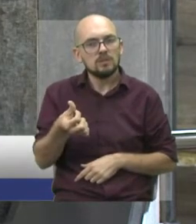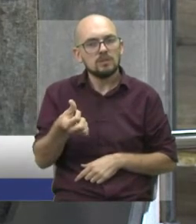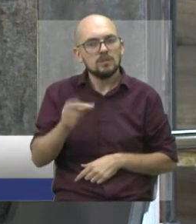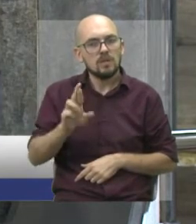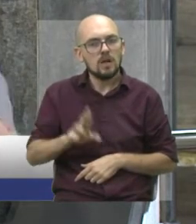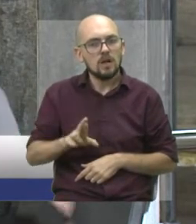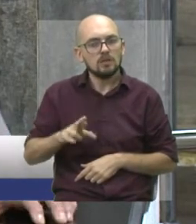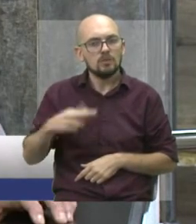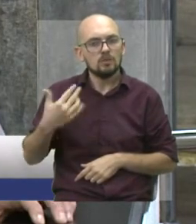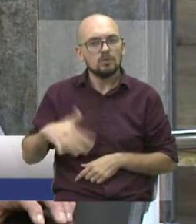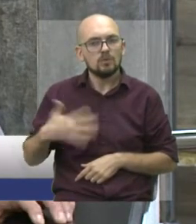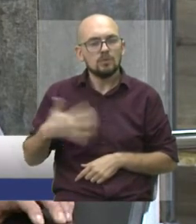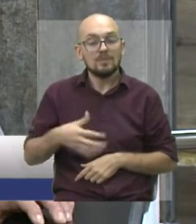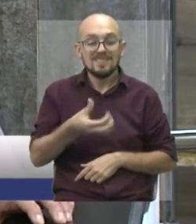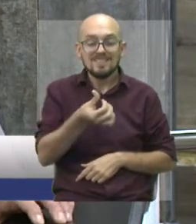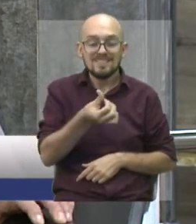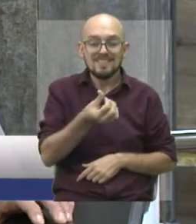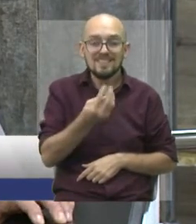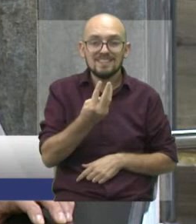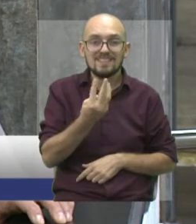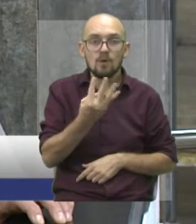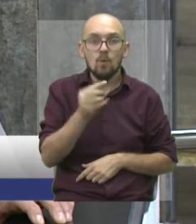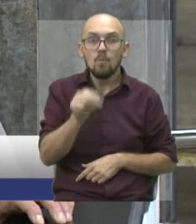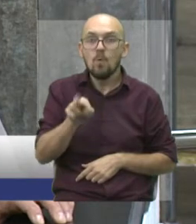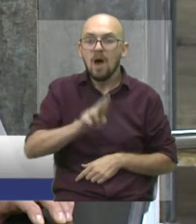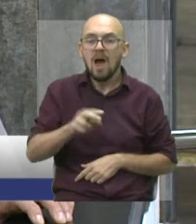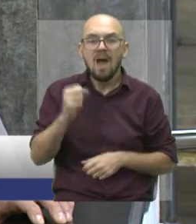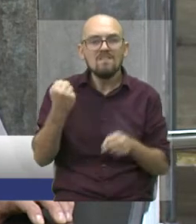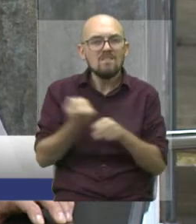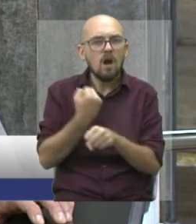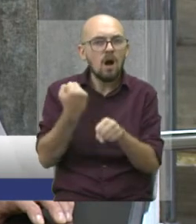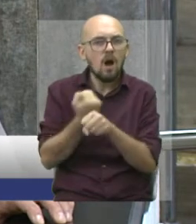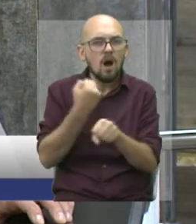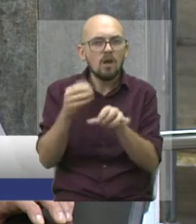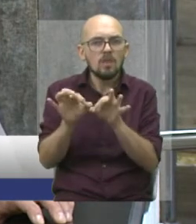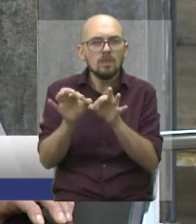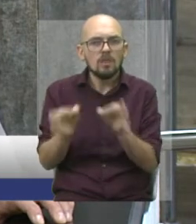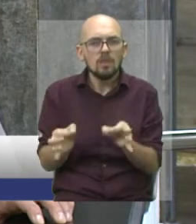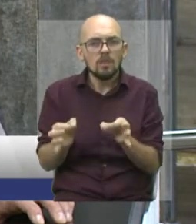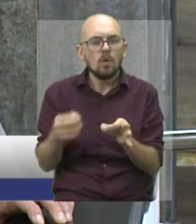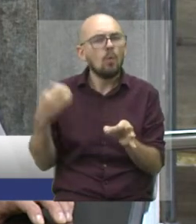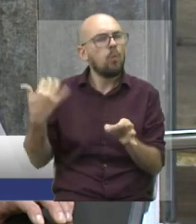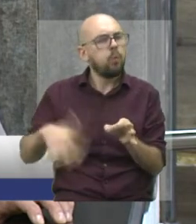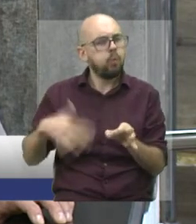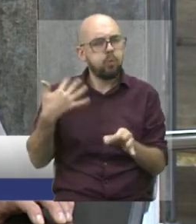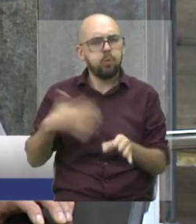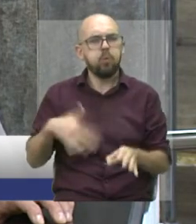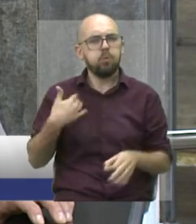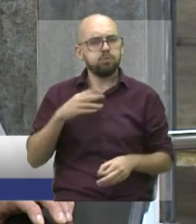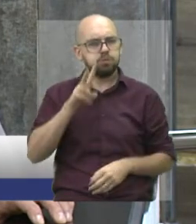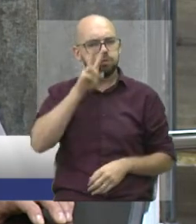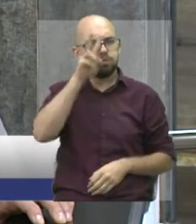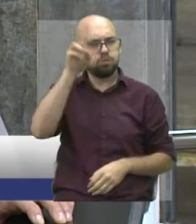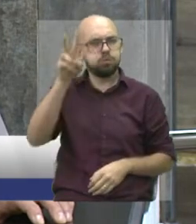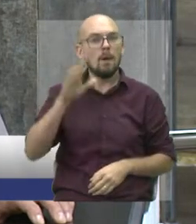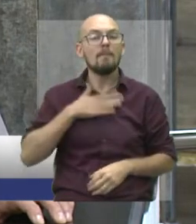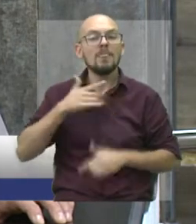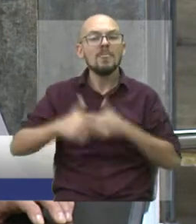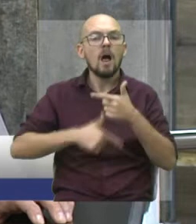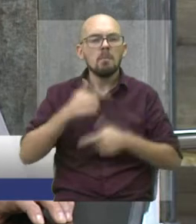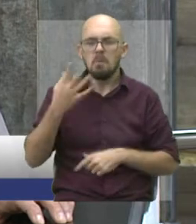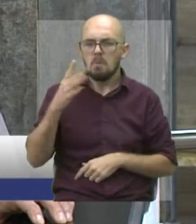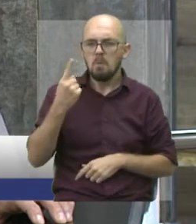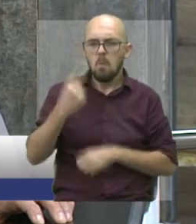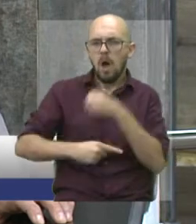R$634.876. R$634 mil para reforma numa praça? É dinheiro, hein, cara? E o serviço faz quanto? Um